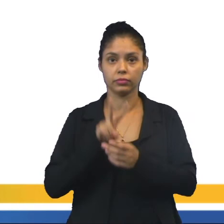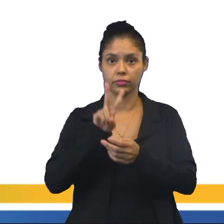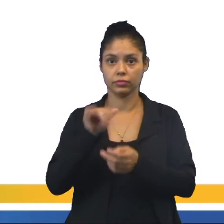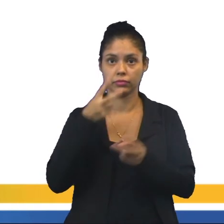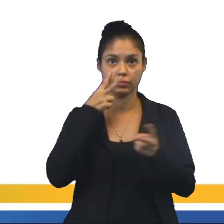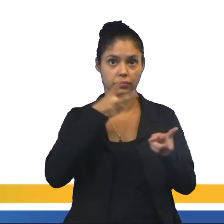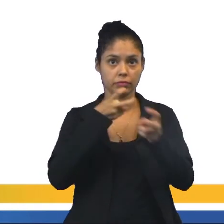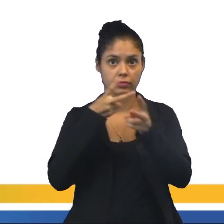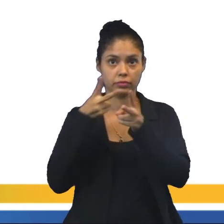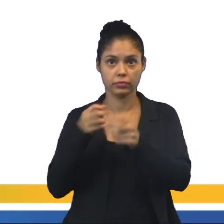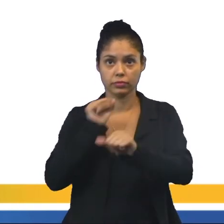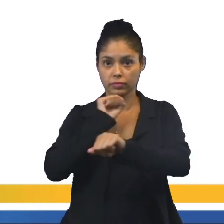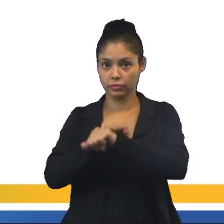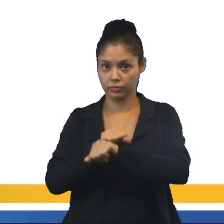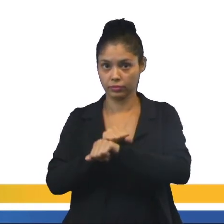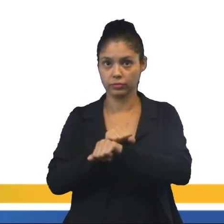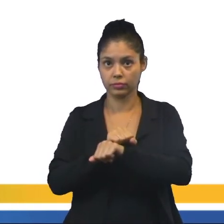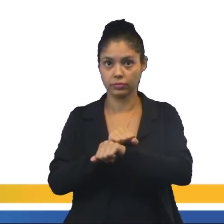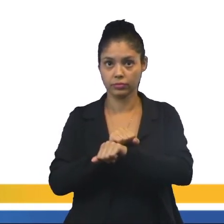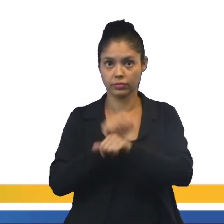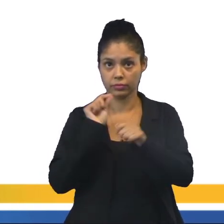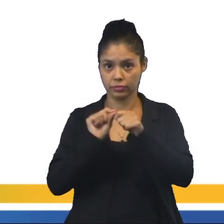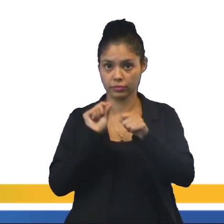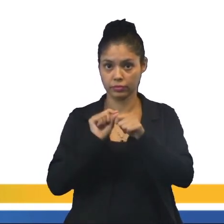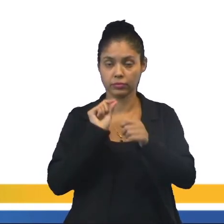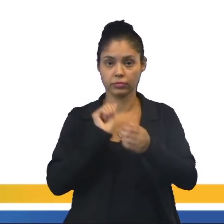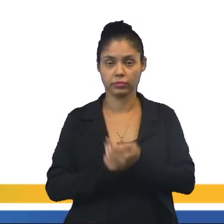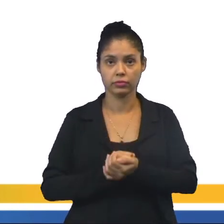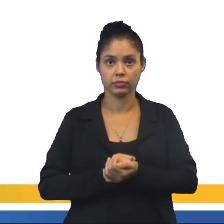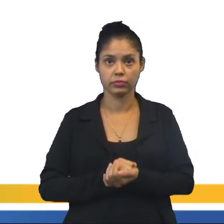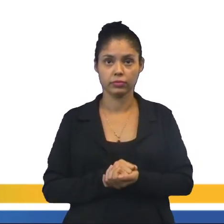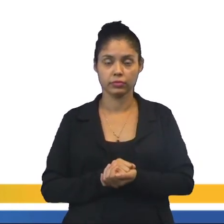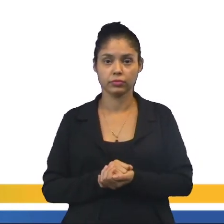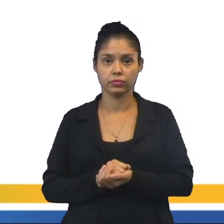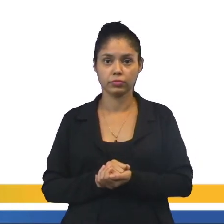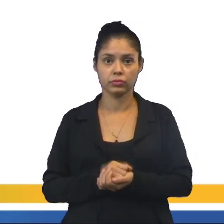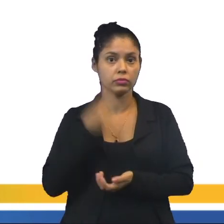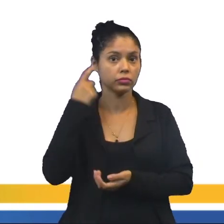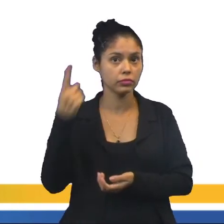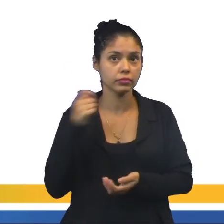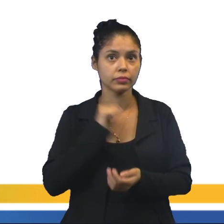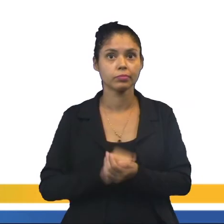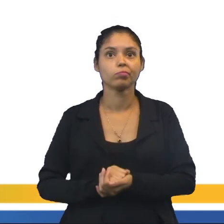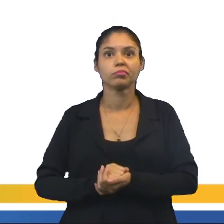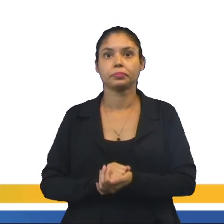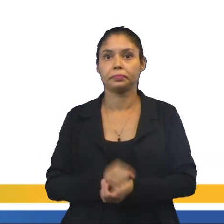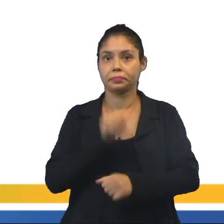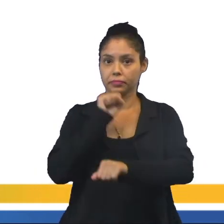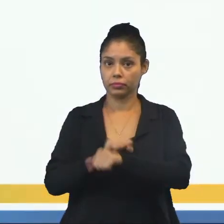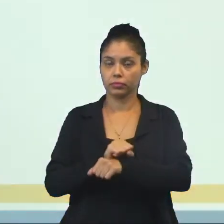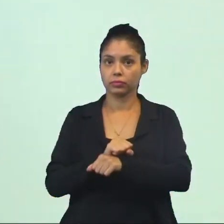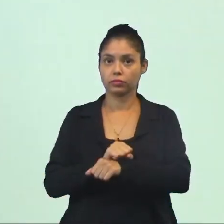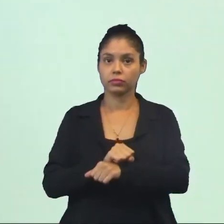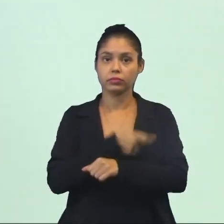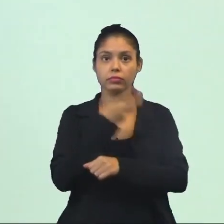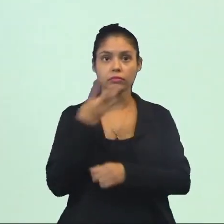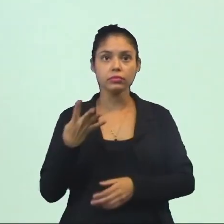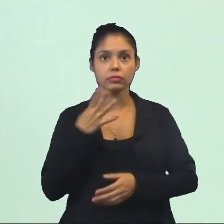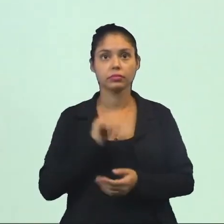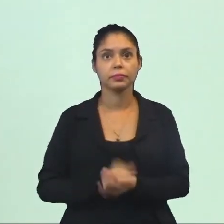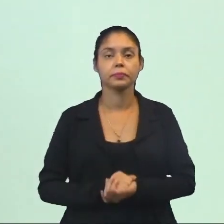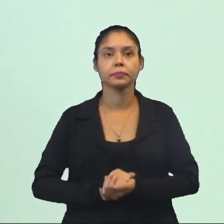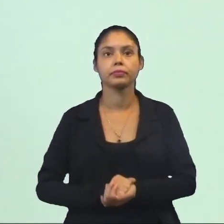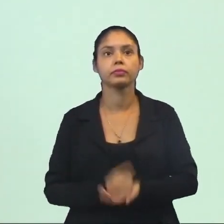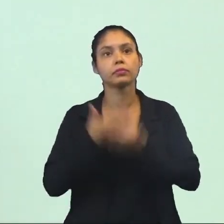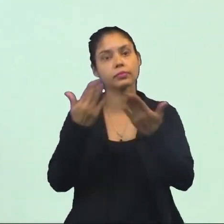observou aí que teve um tempo aí que eu não fiz a a o som né Eu fiquei em Pauta não ficar Contagem